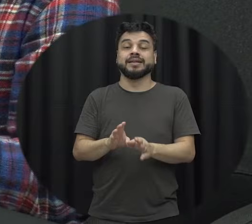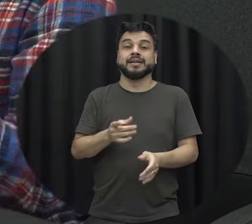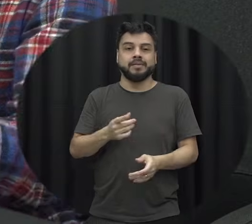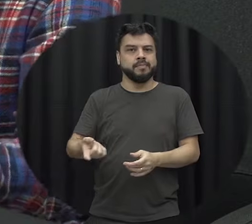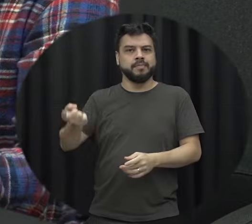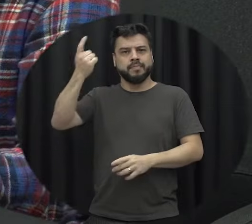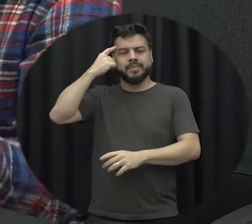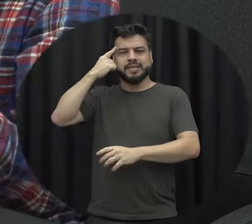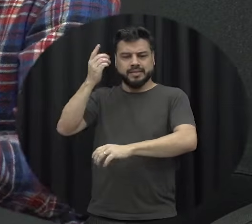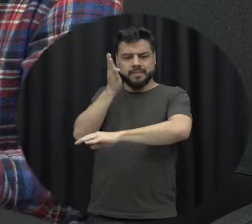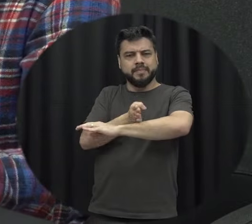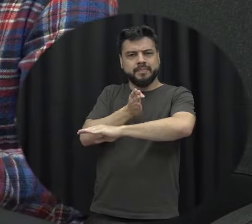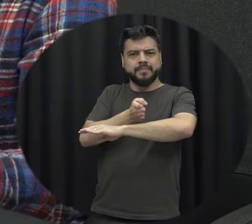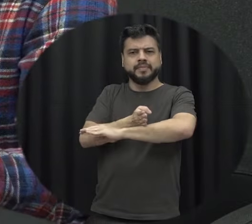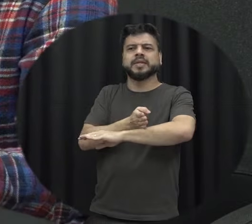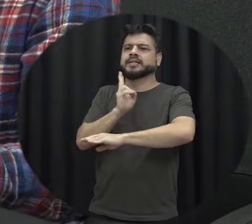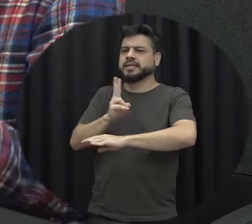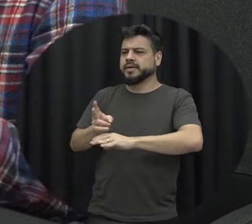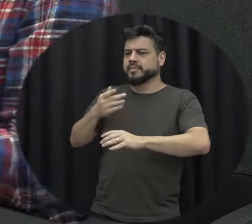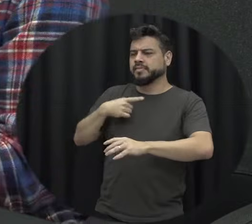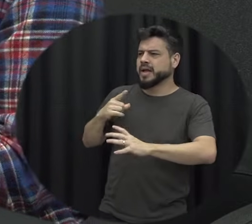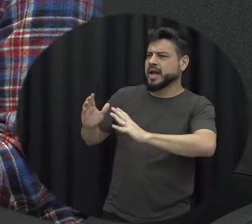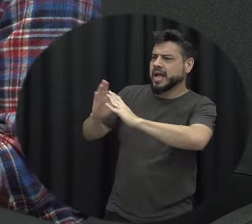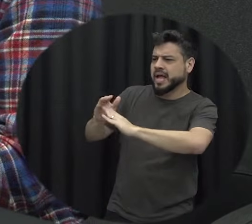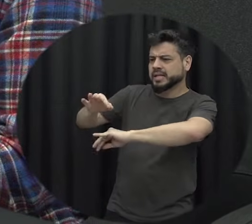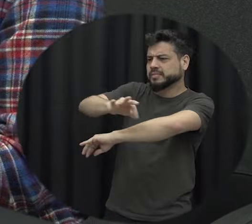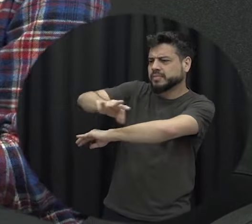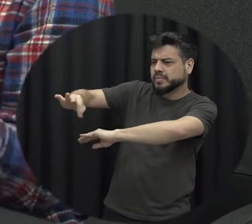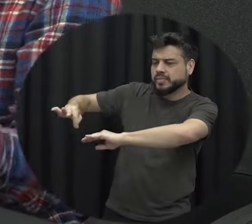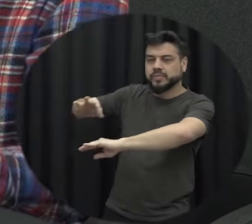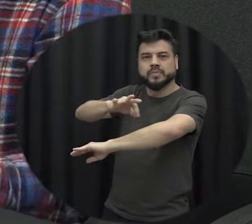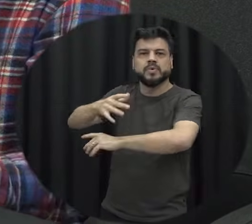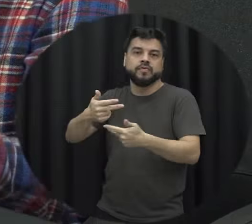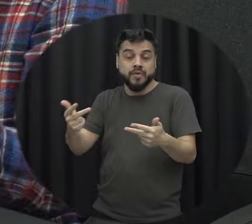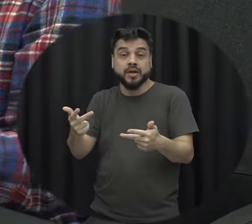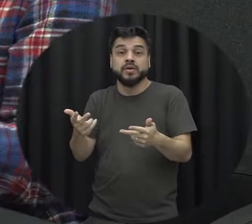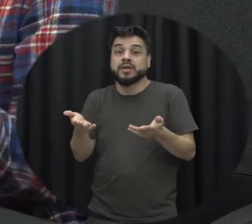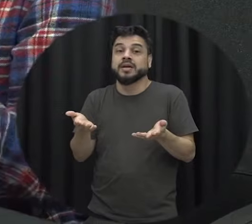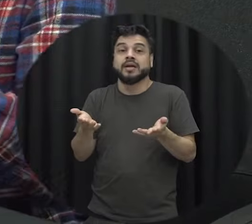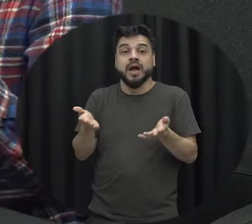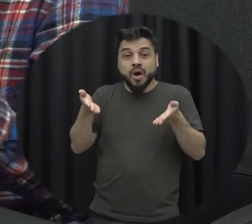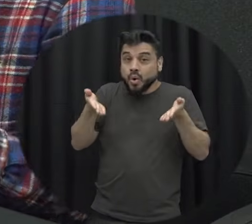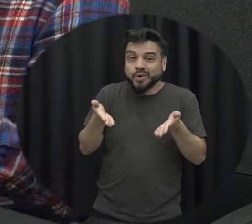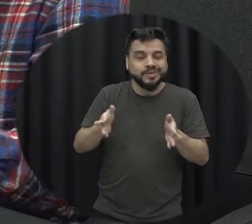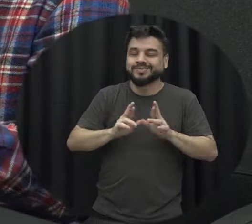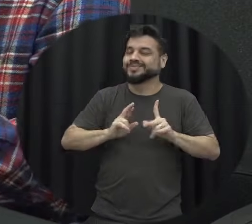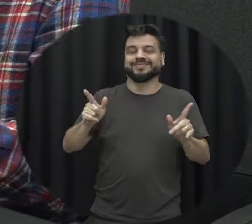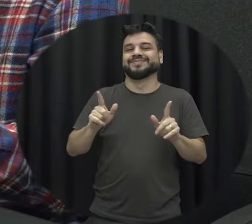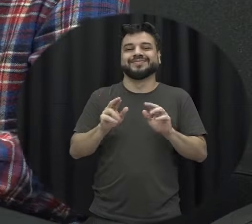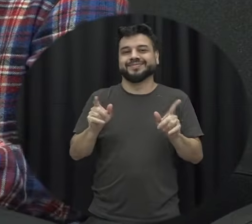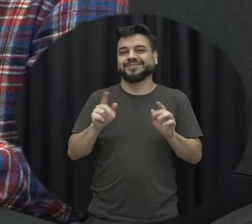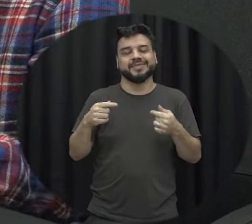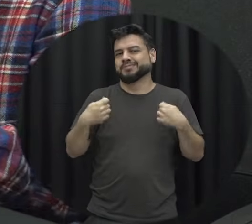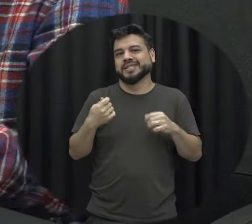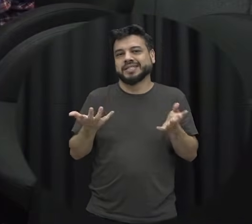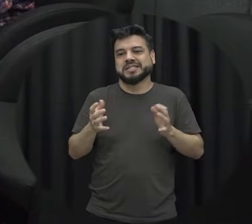Média, a geometria está muito ligada a práticas de medida. Hoje não necessariamente. A álgebra ela